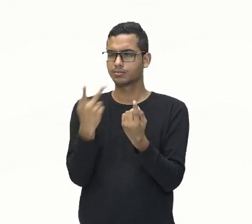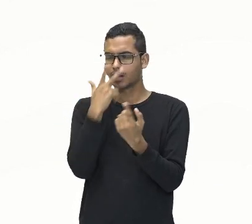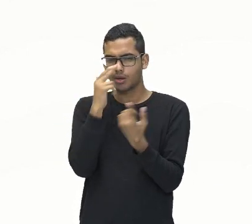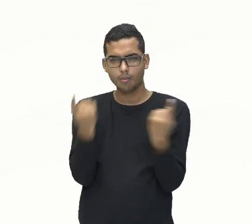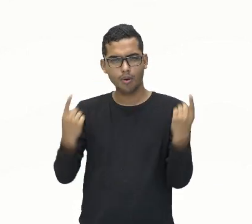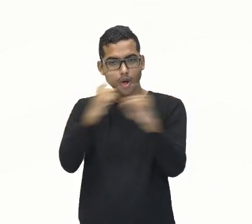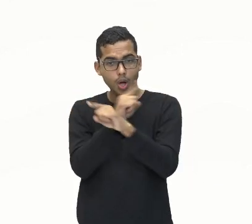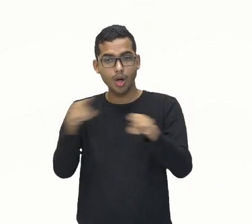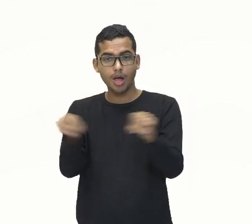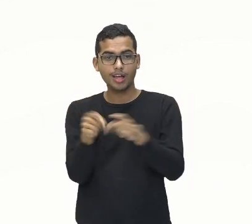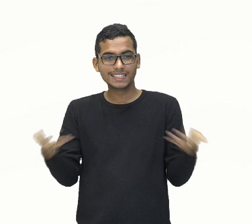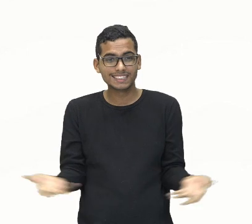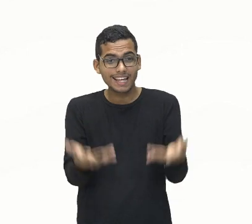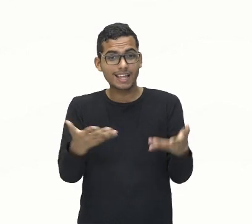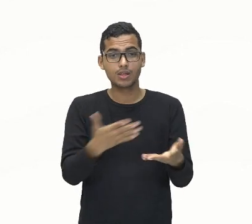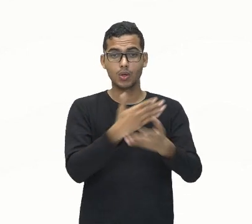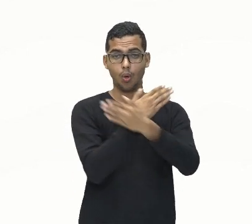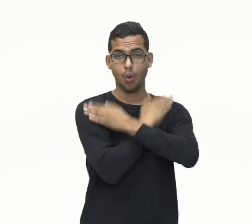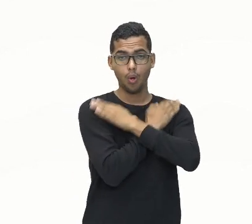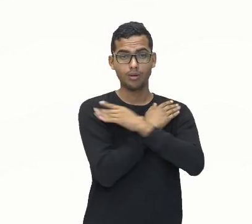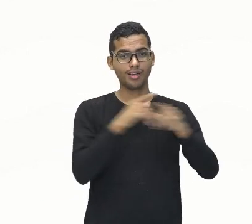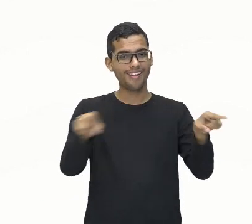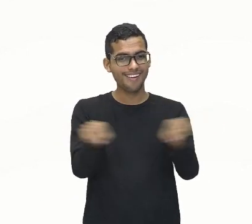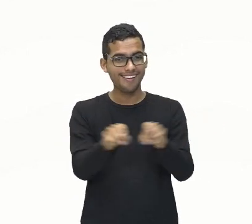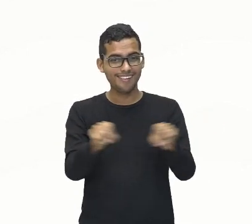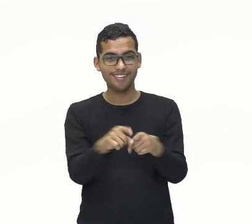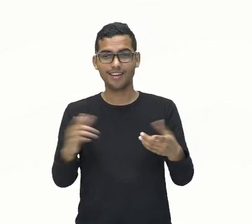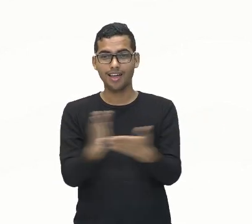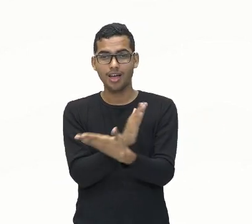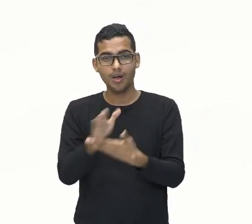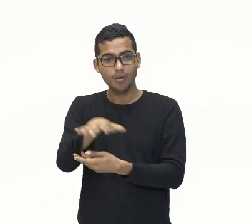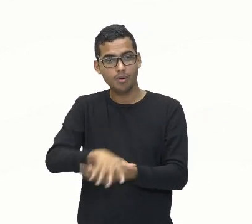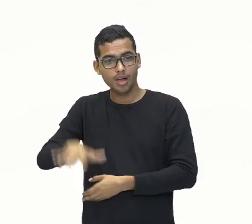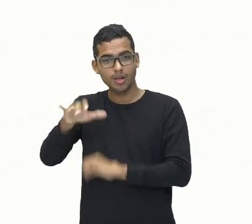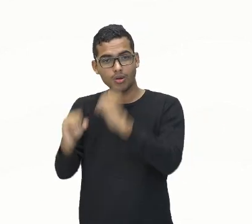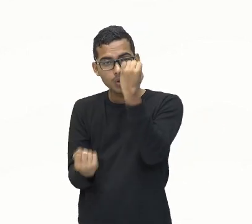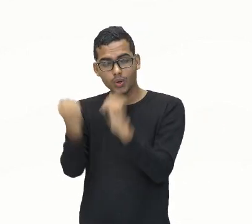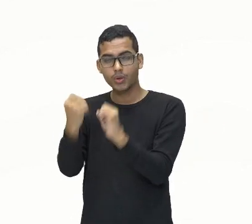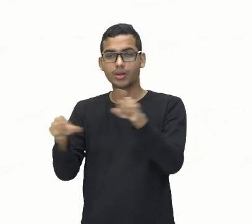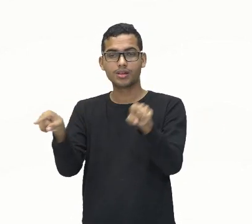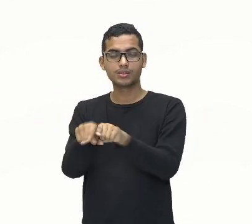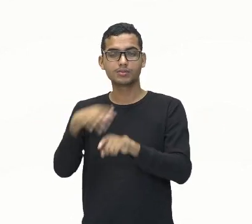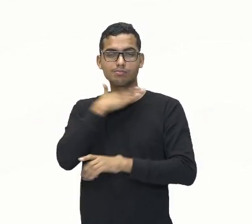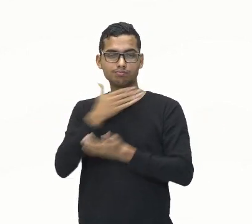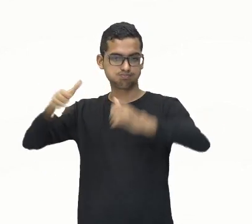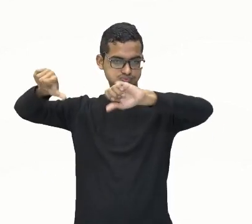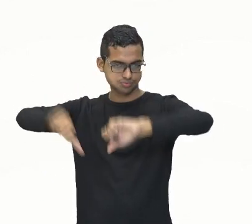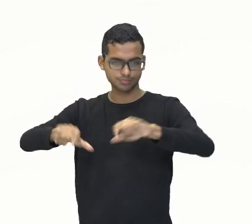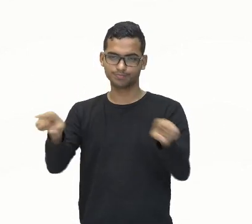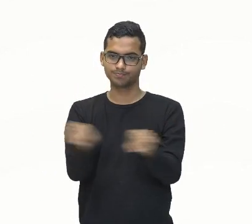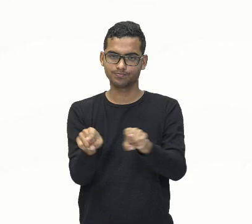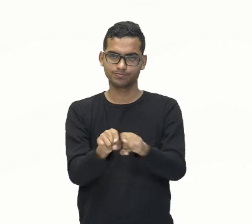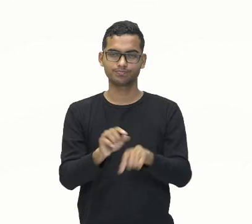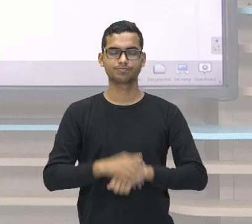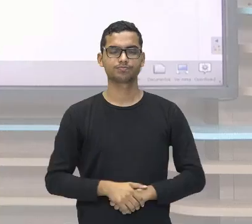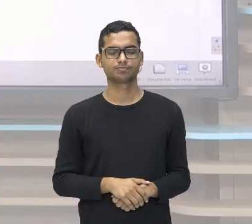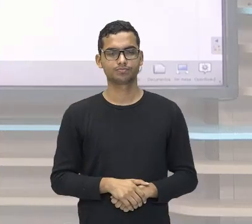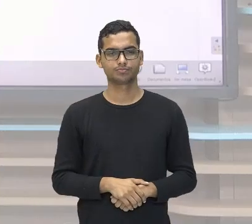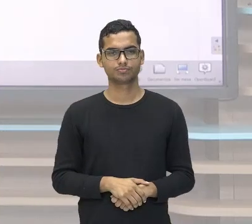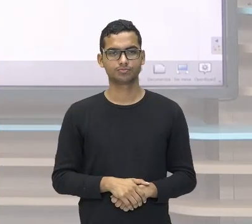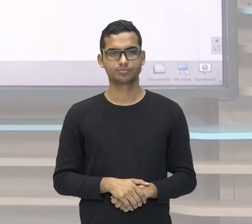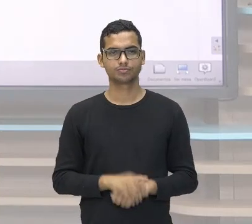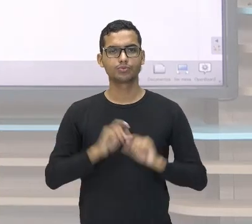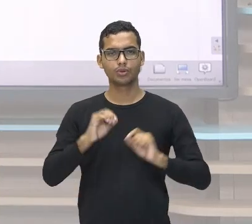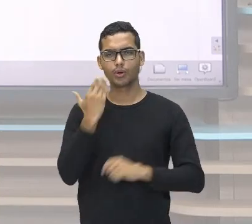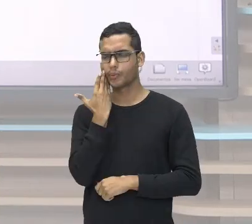o desemprego e a retratação de certos setores da indústria. O que o nosso autor quis dizer aqui, gente? Que,